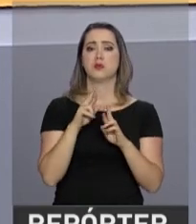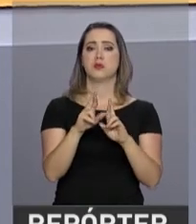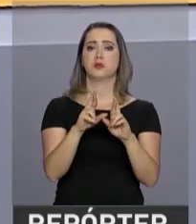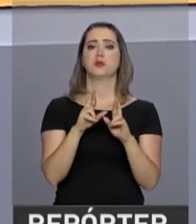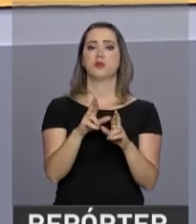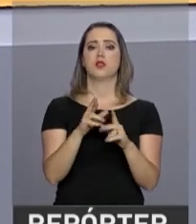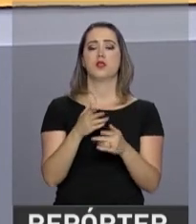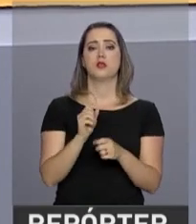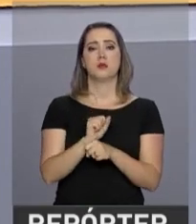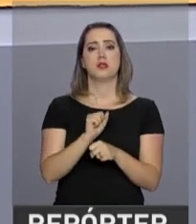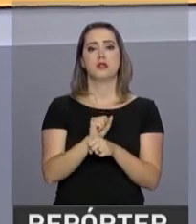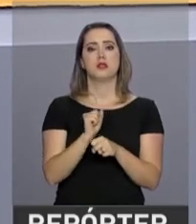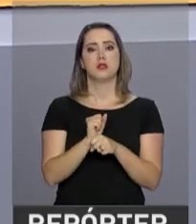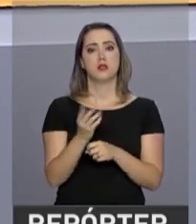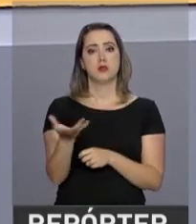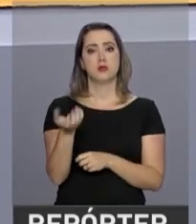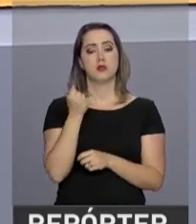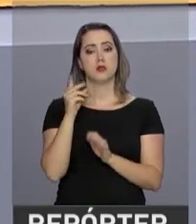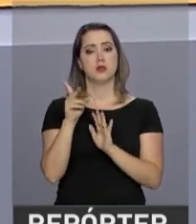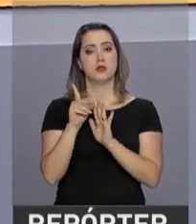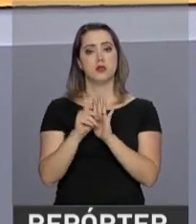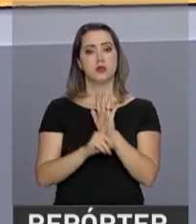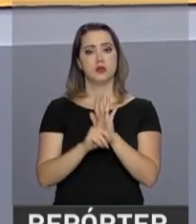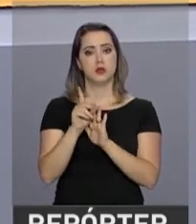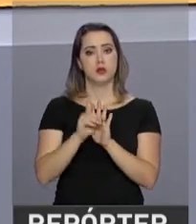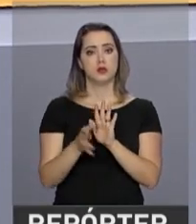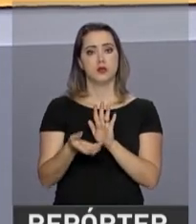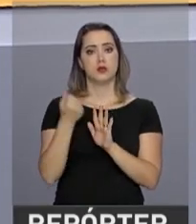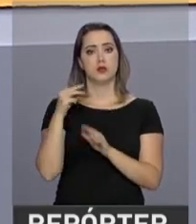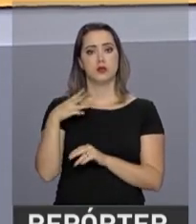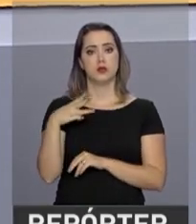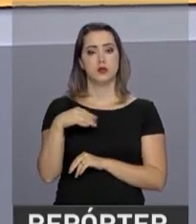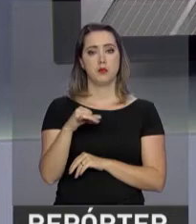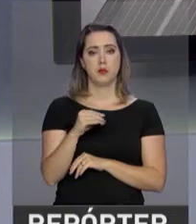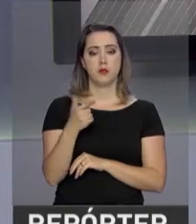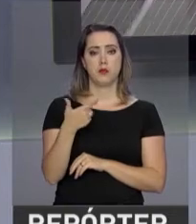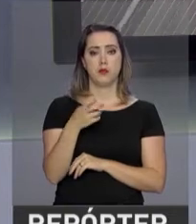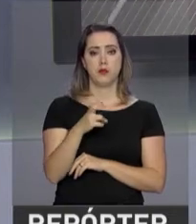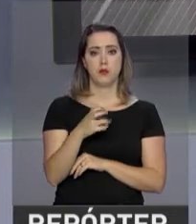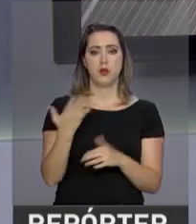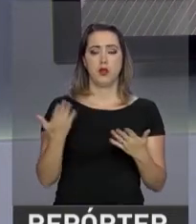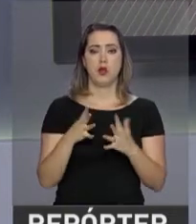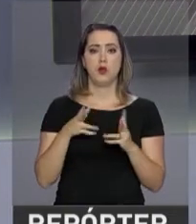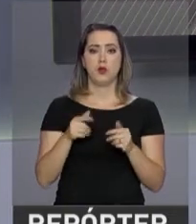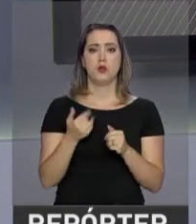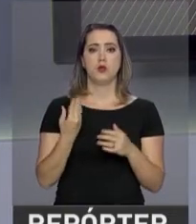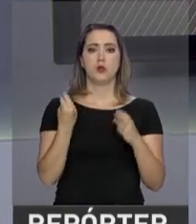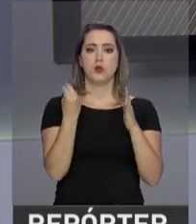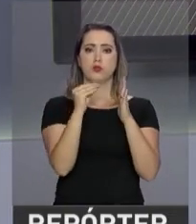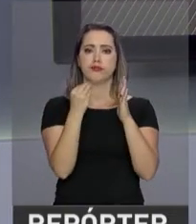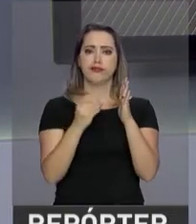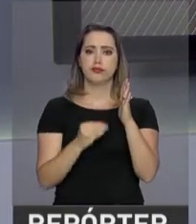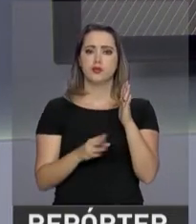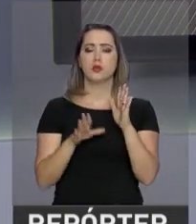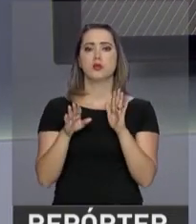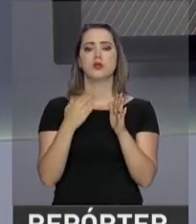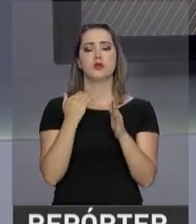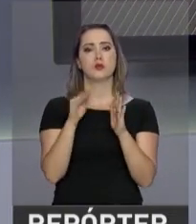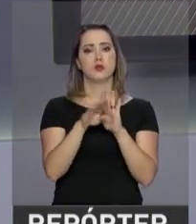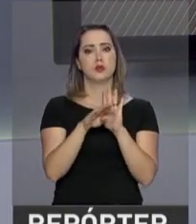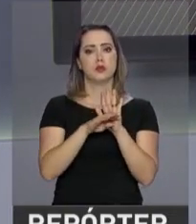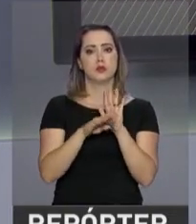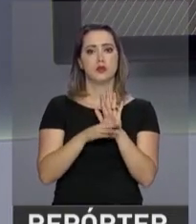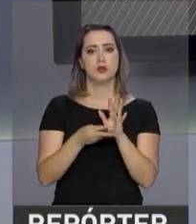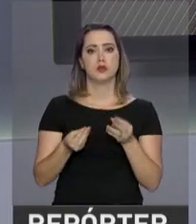pelo direito de receber o benefício em maio de 2015. E agora, com todos incluídos no programa, o governo quer levar